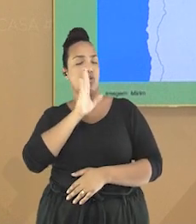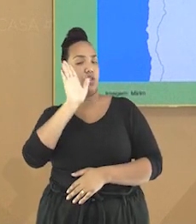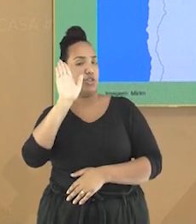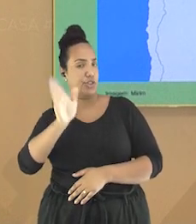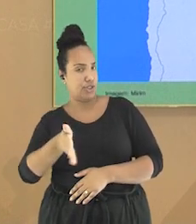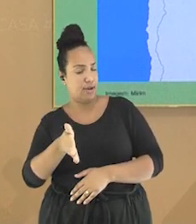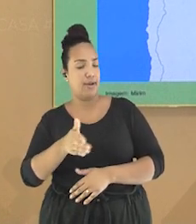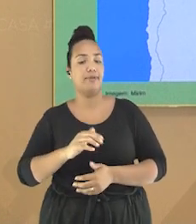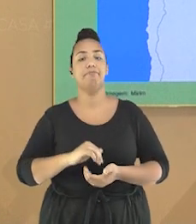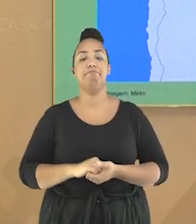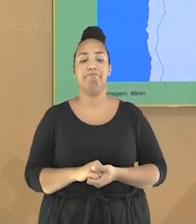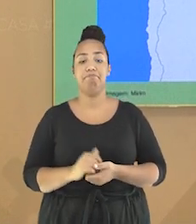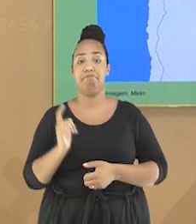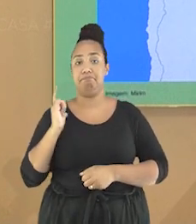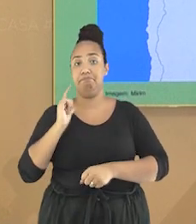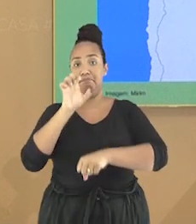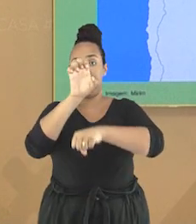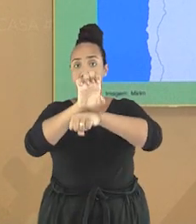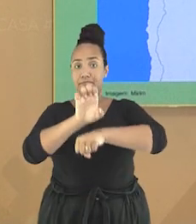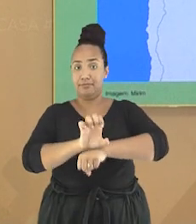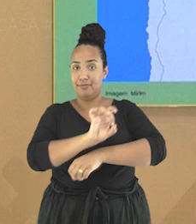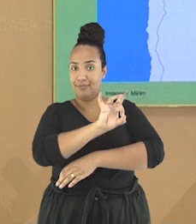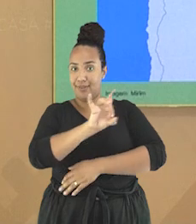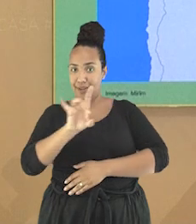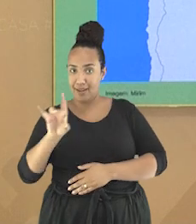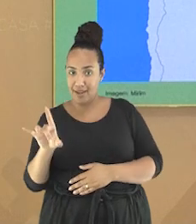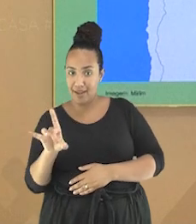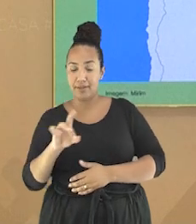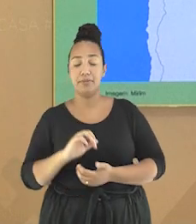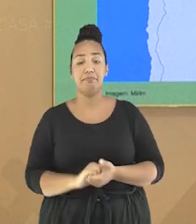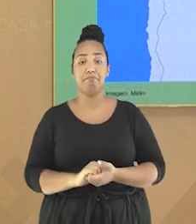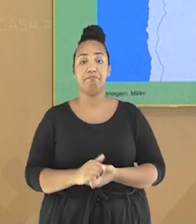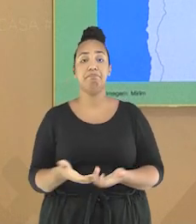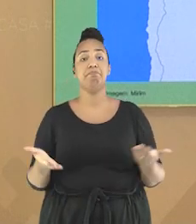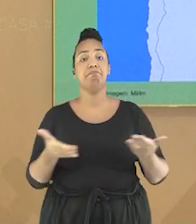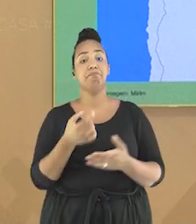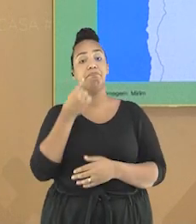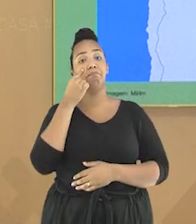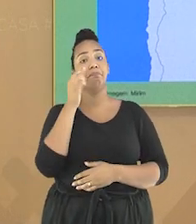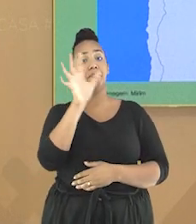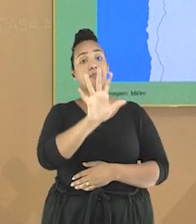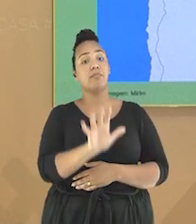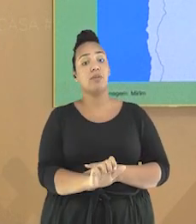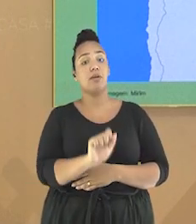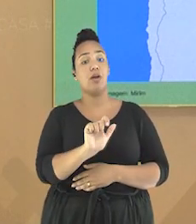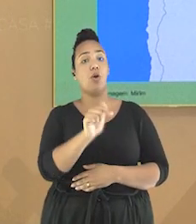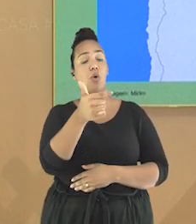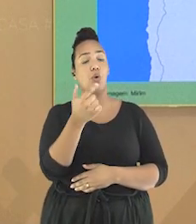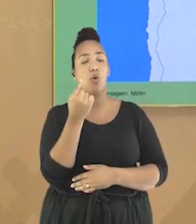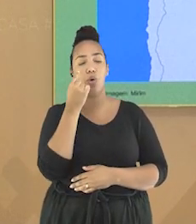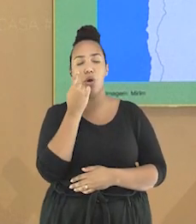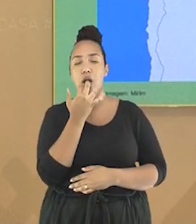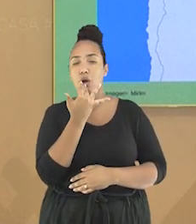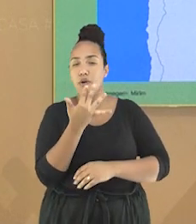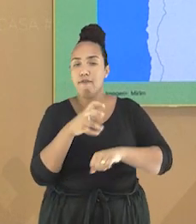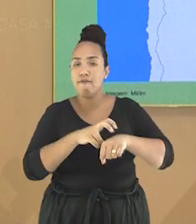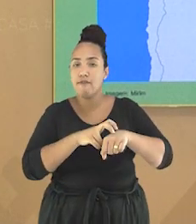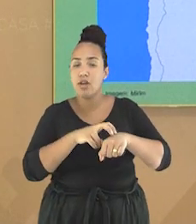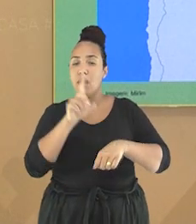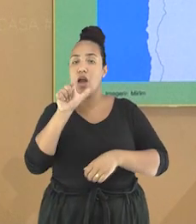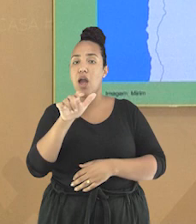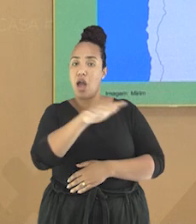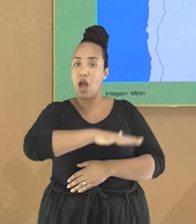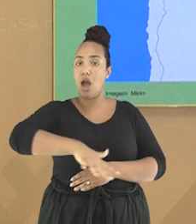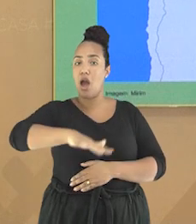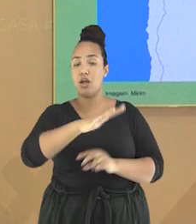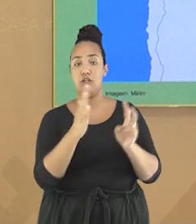bem, né? Dividido pelos estados do Brasil. O outro já mostra, com destaque em verde, os